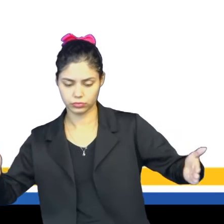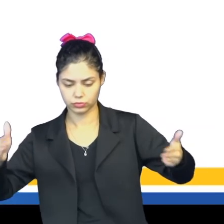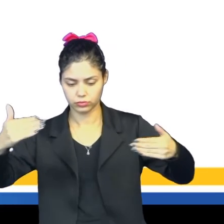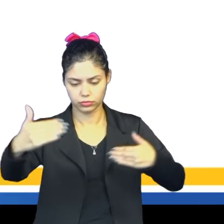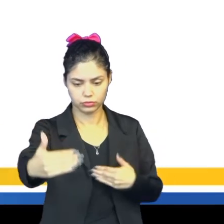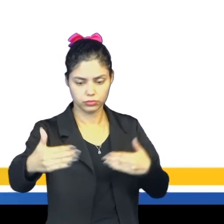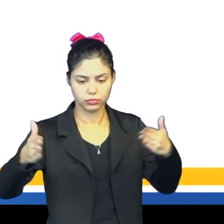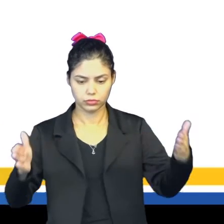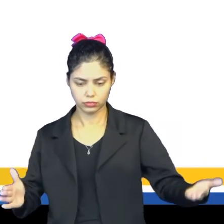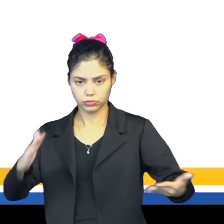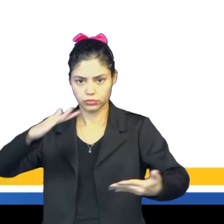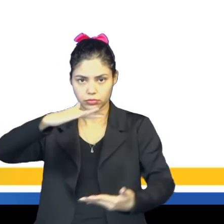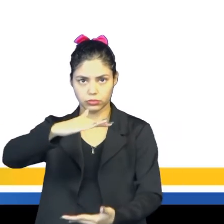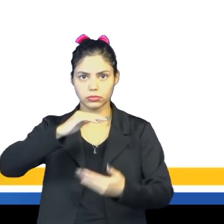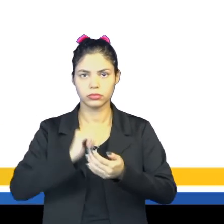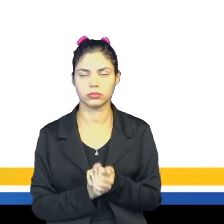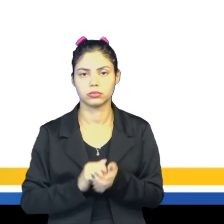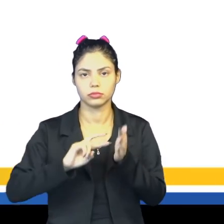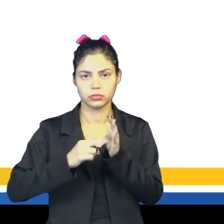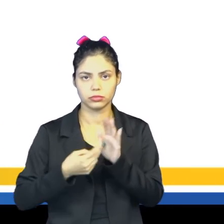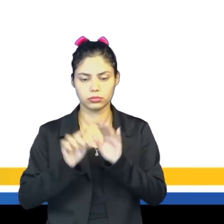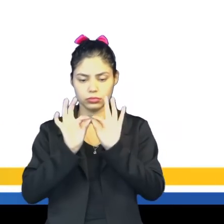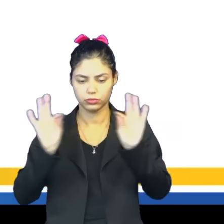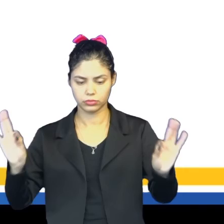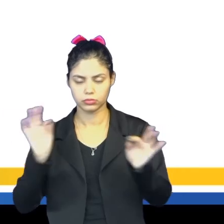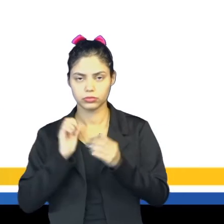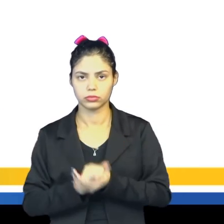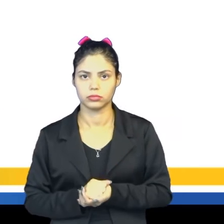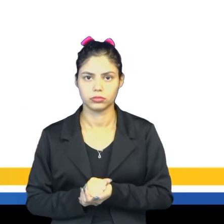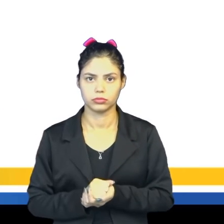paralelepípedo retangular com as seguintes dimensões.